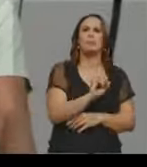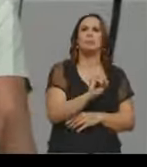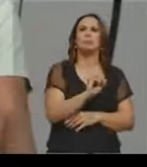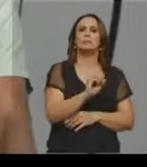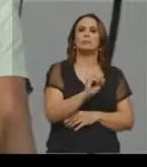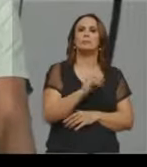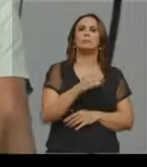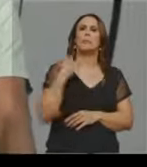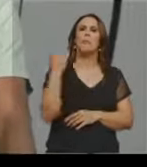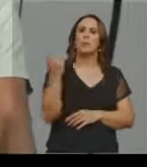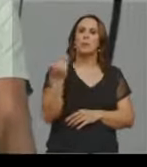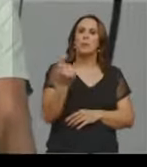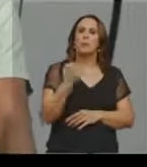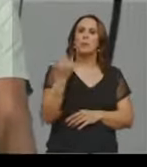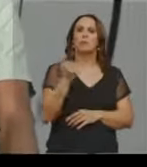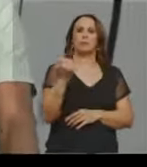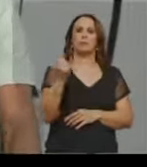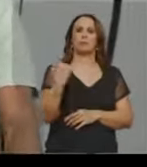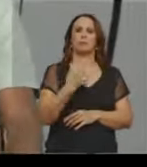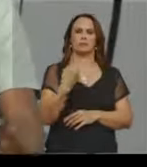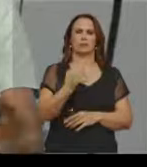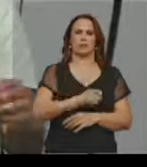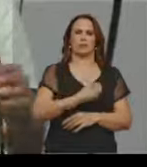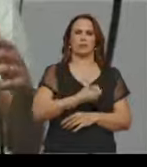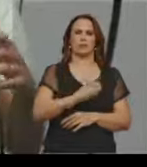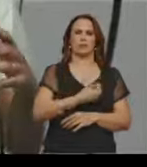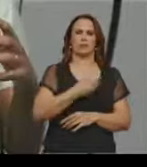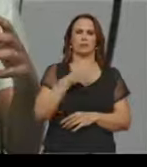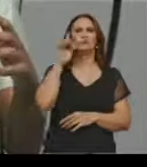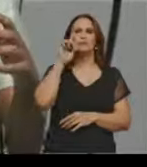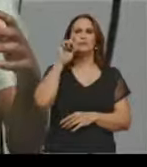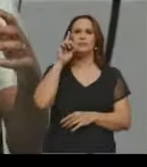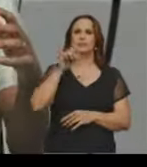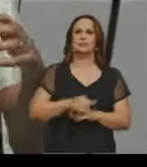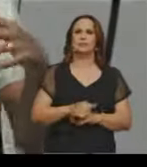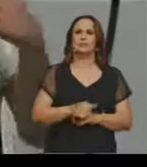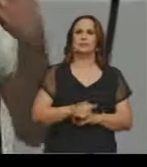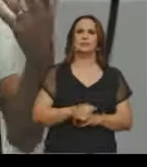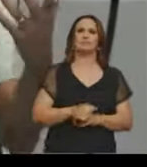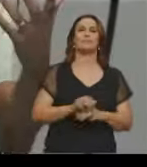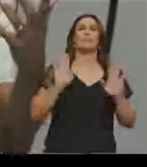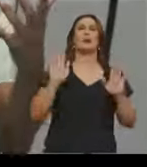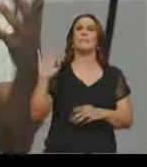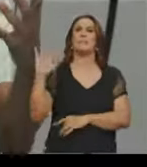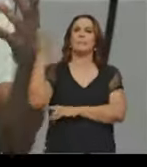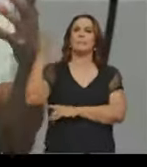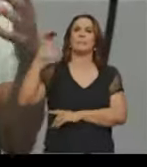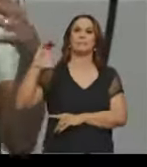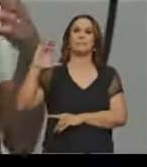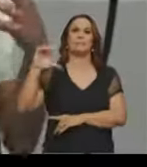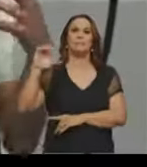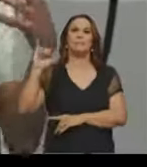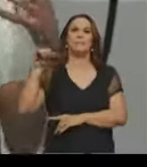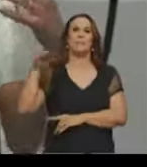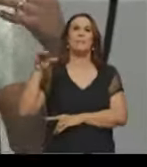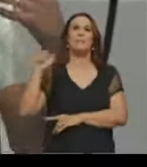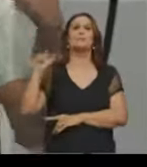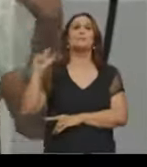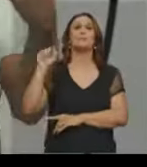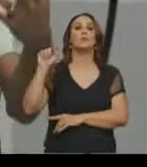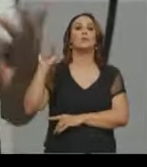Quando você pensar em clima, é importante pensar que o clima, eles são condições atmosféricas,